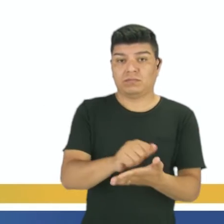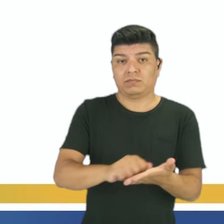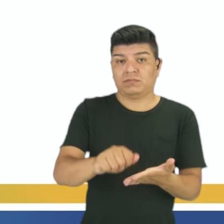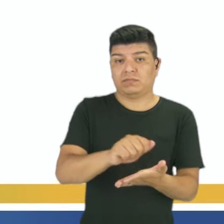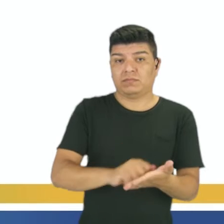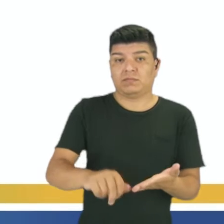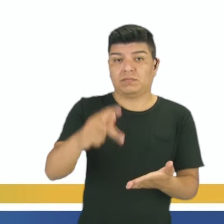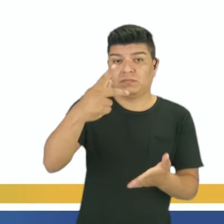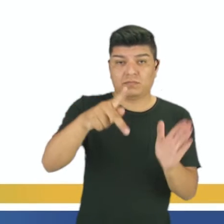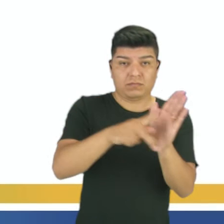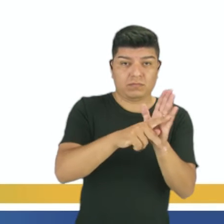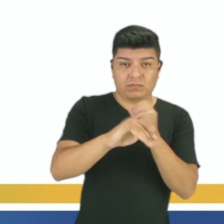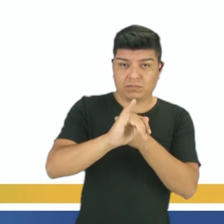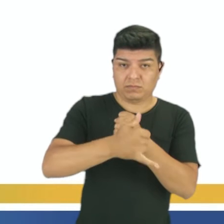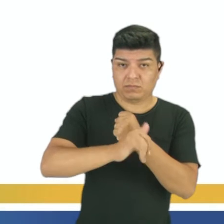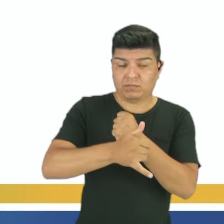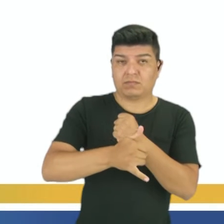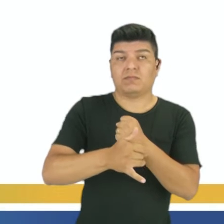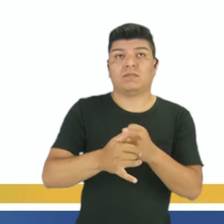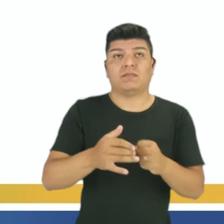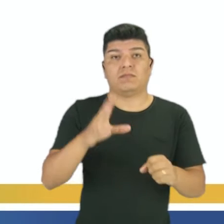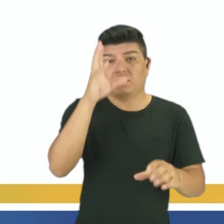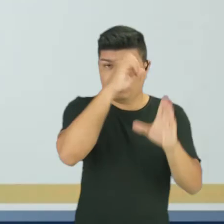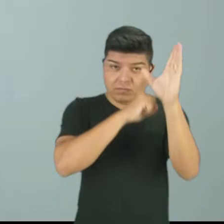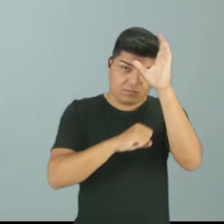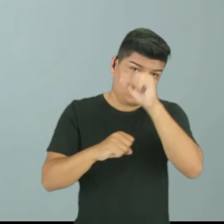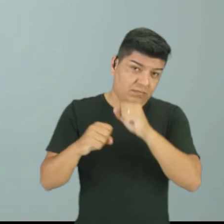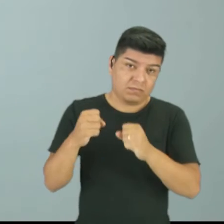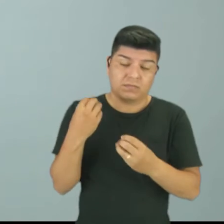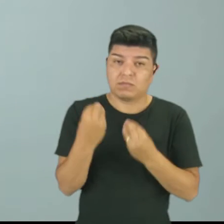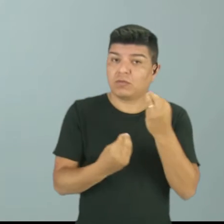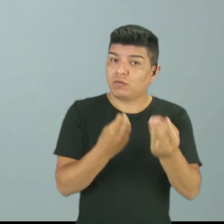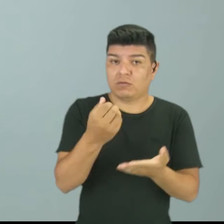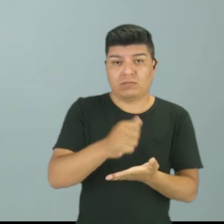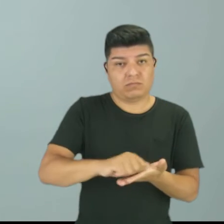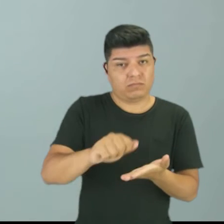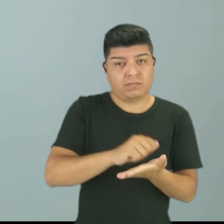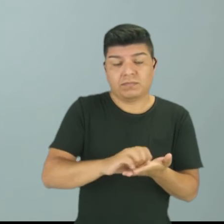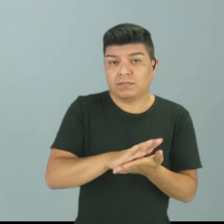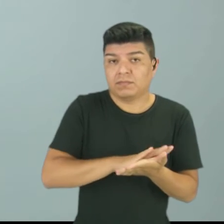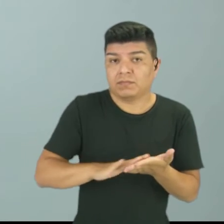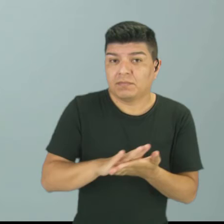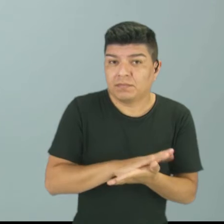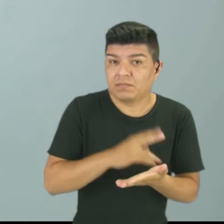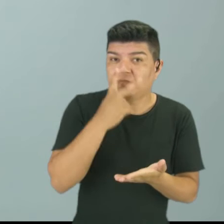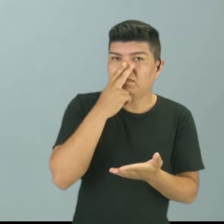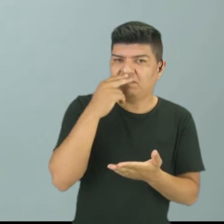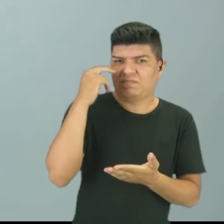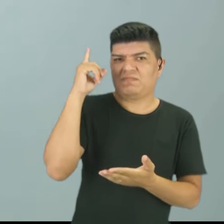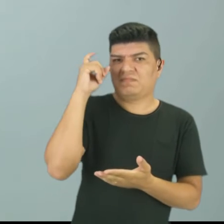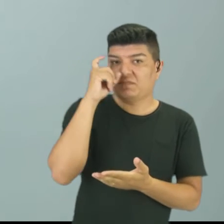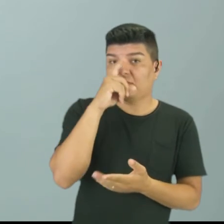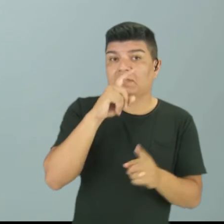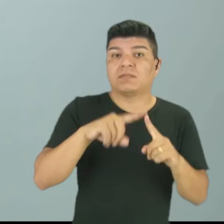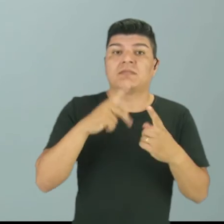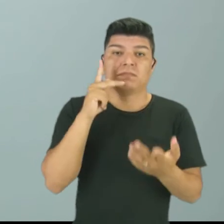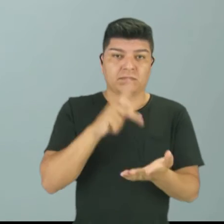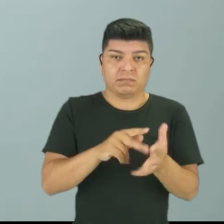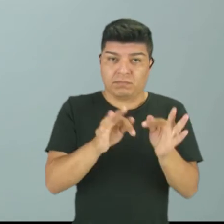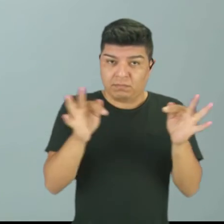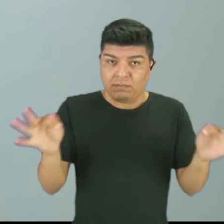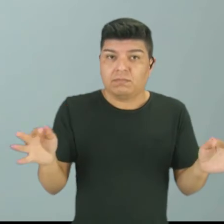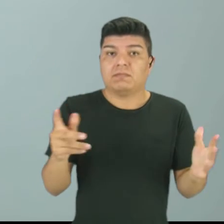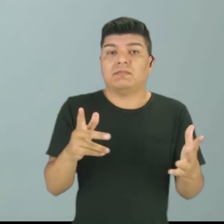escreva sua crônica. Ninguém aprende a escrever se não escreve. Parece meio louco essa frase, mas é a